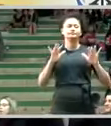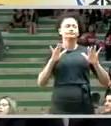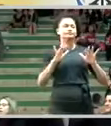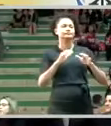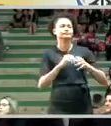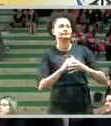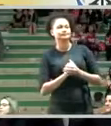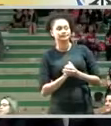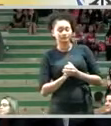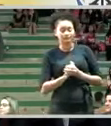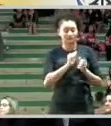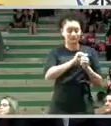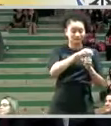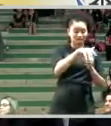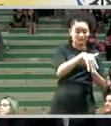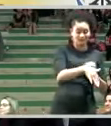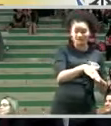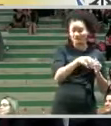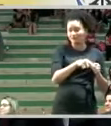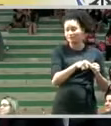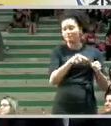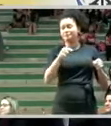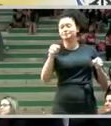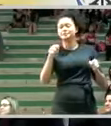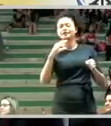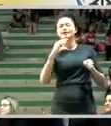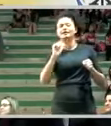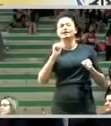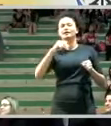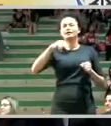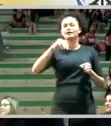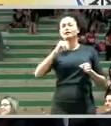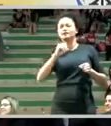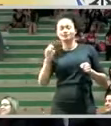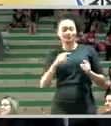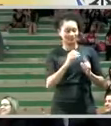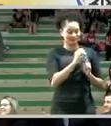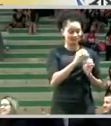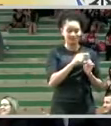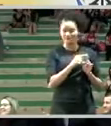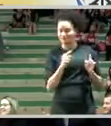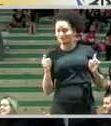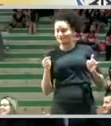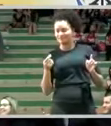de Rio Largo para Canoa, está entre 0 a 20.